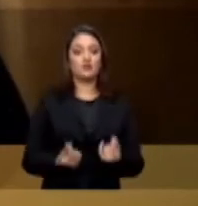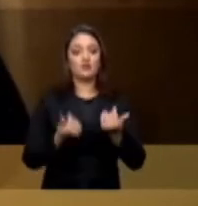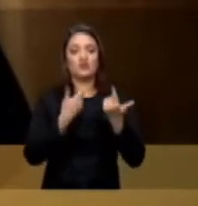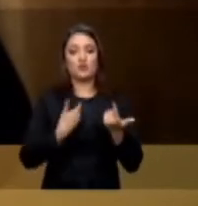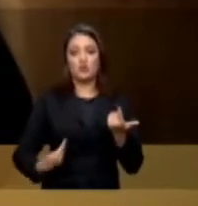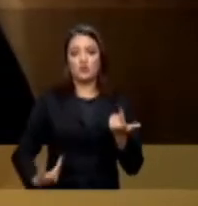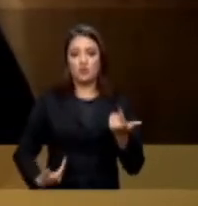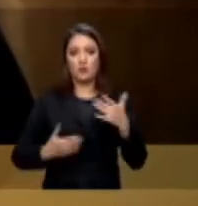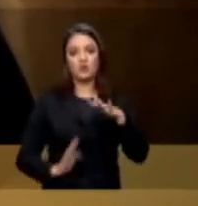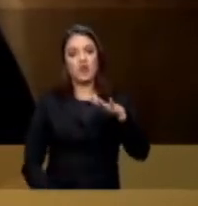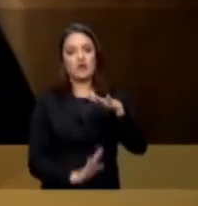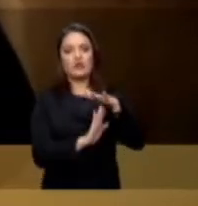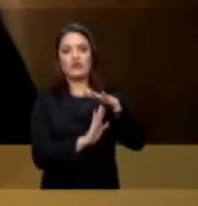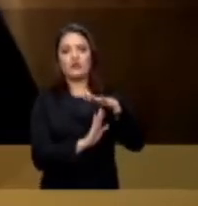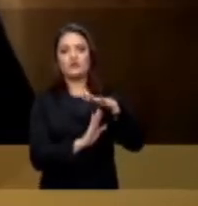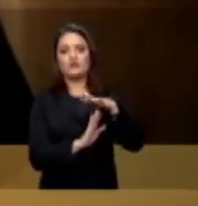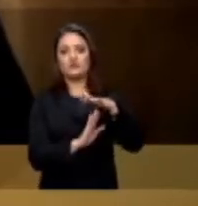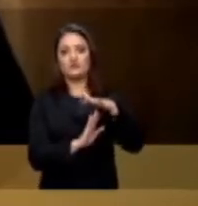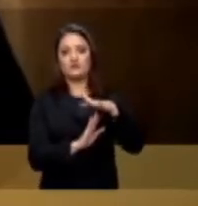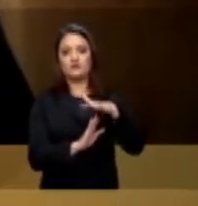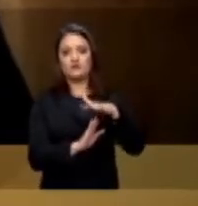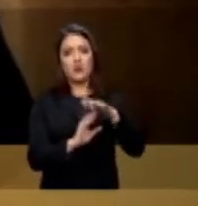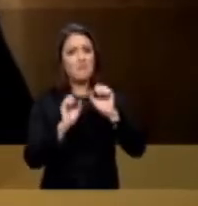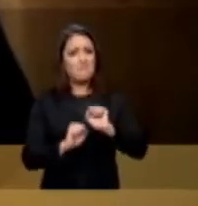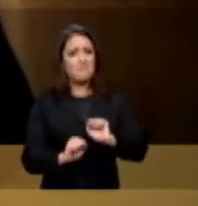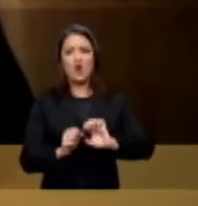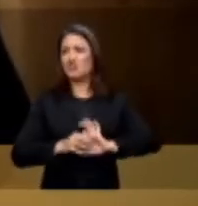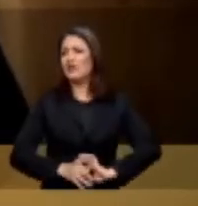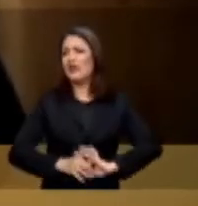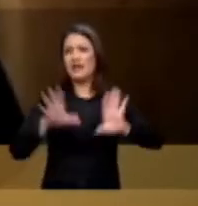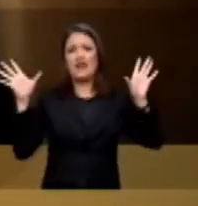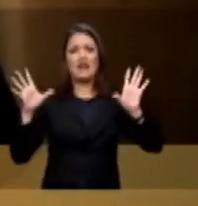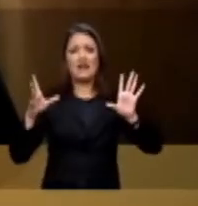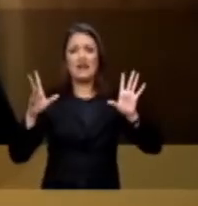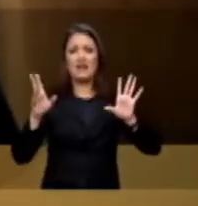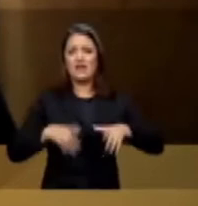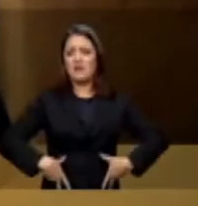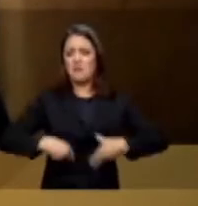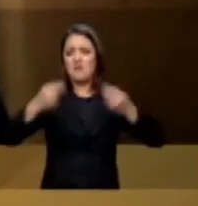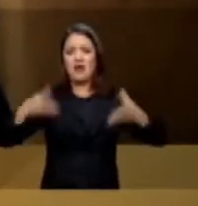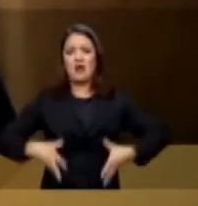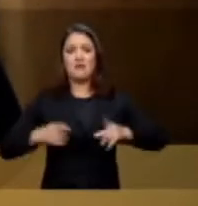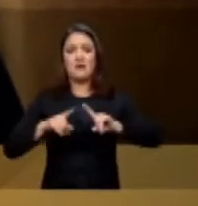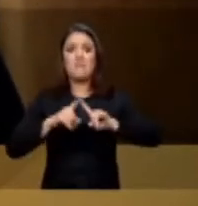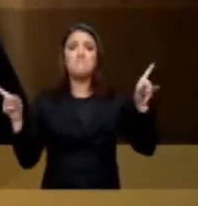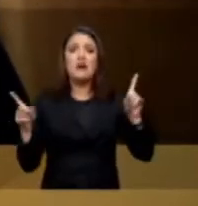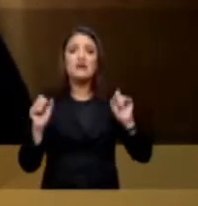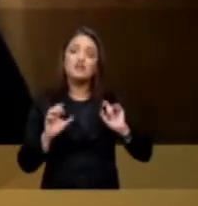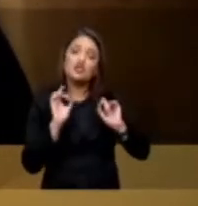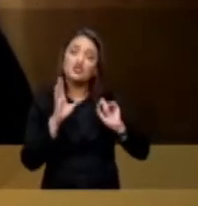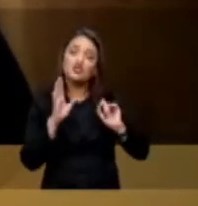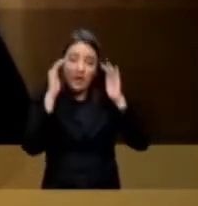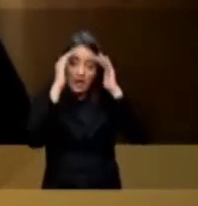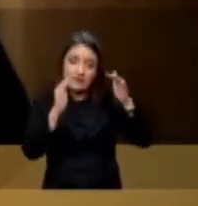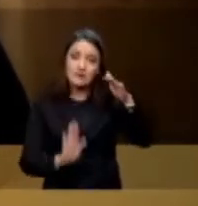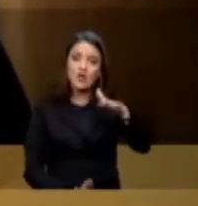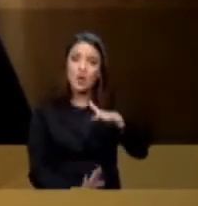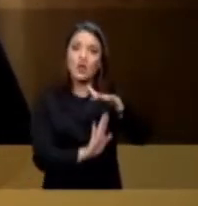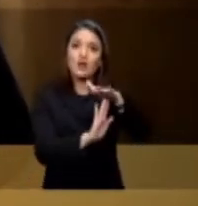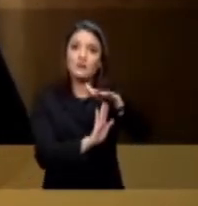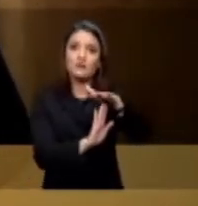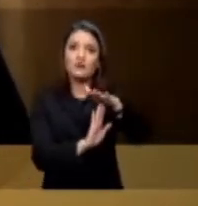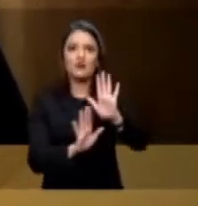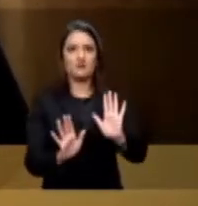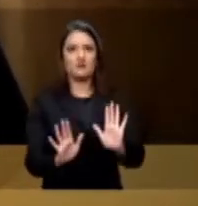público no teto. Tudo é permitido, é tudo liberdade, desde que respeitado o teto.